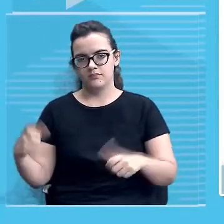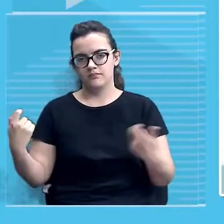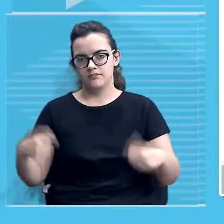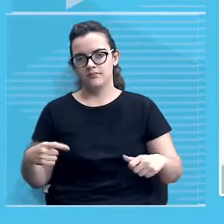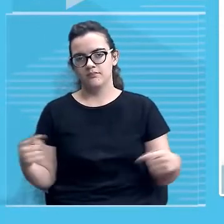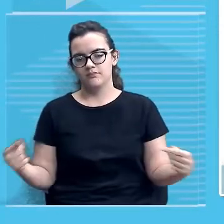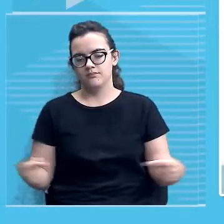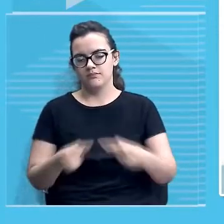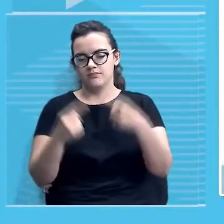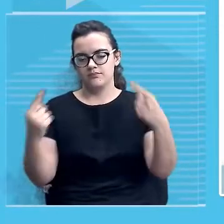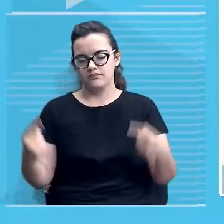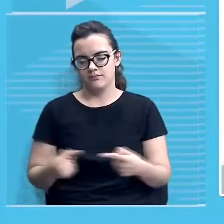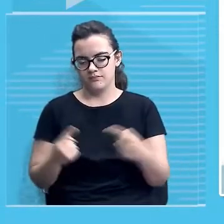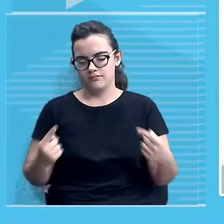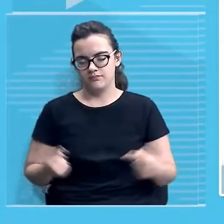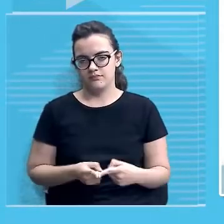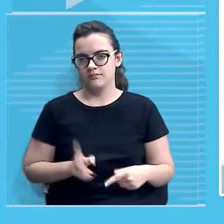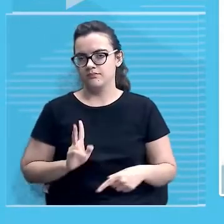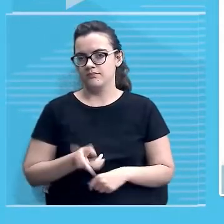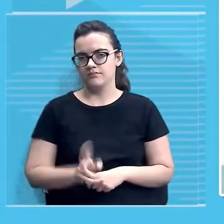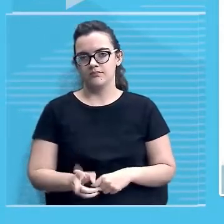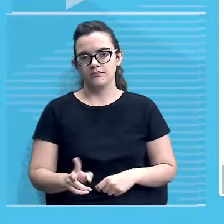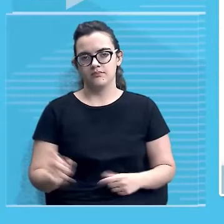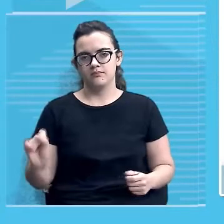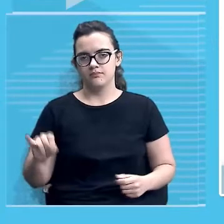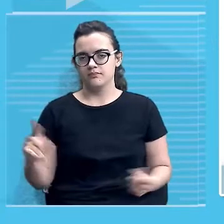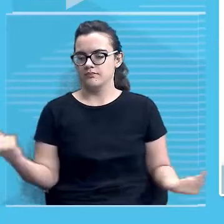bom? Show de bola?